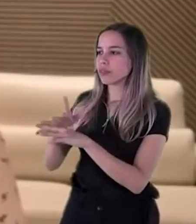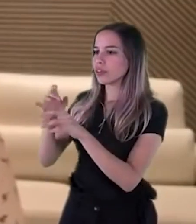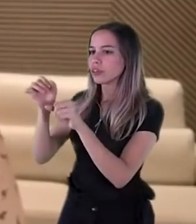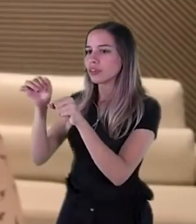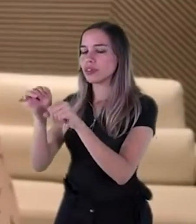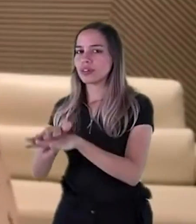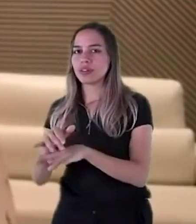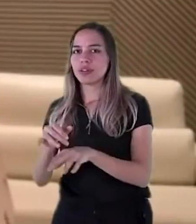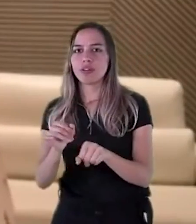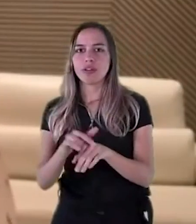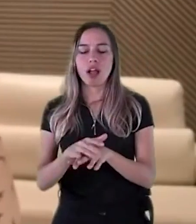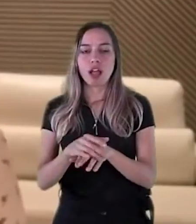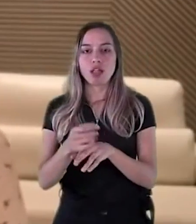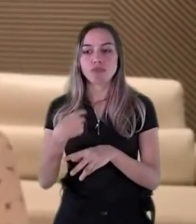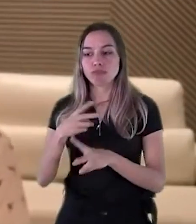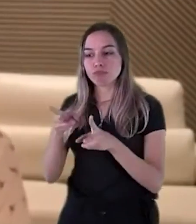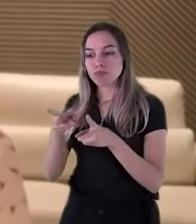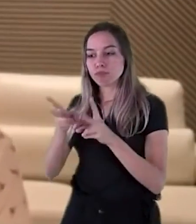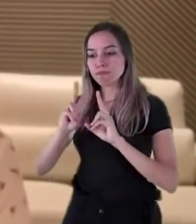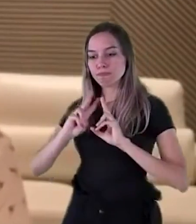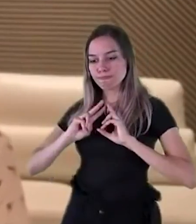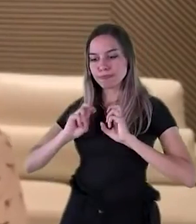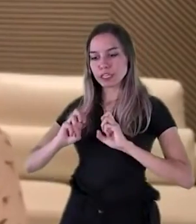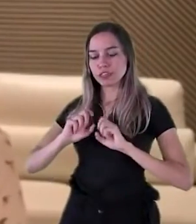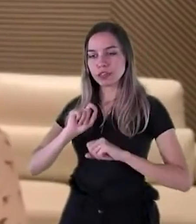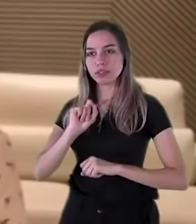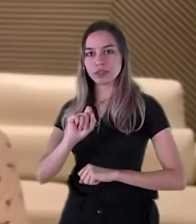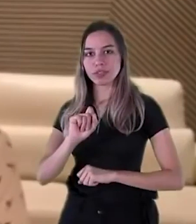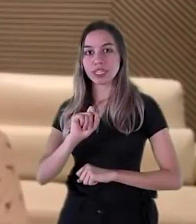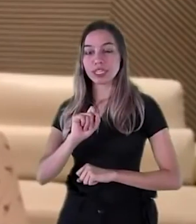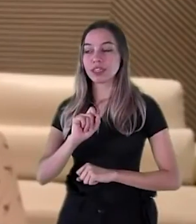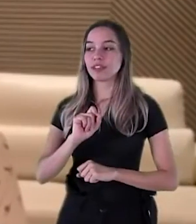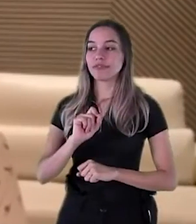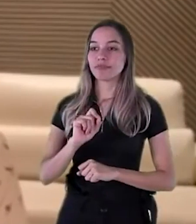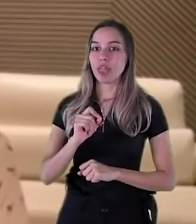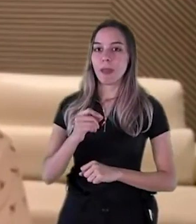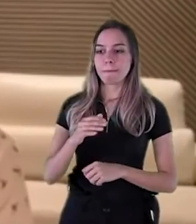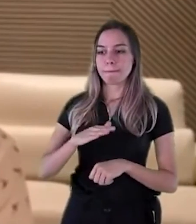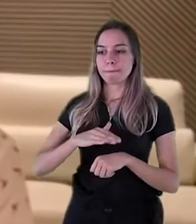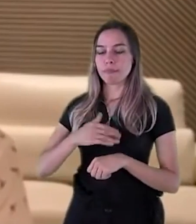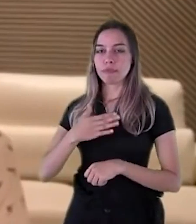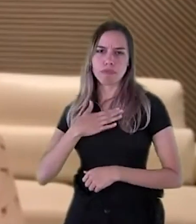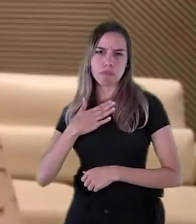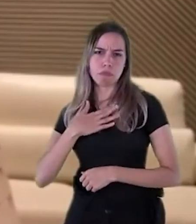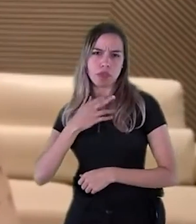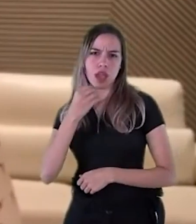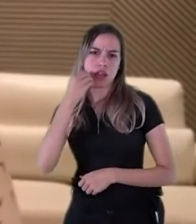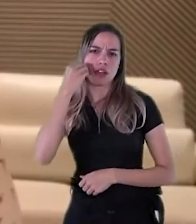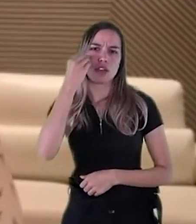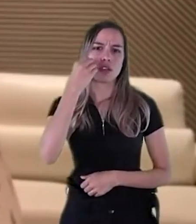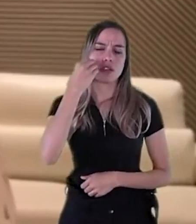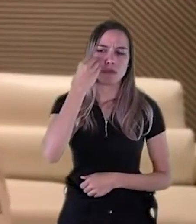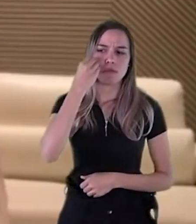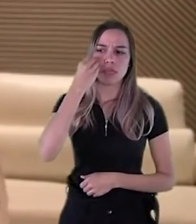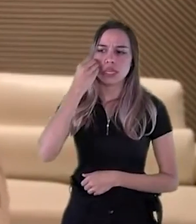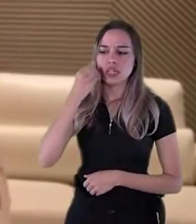de vista humano. Então eu acredito que ali, naquele momento, a minha experiência de compartilhar com o